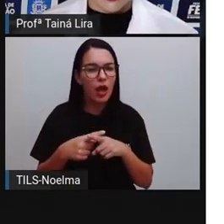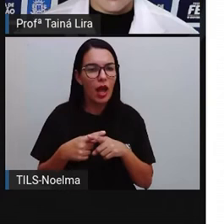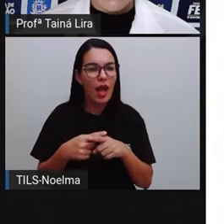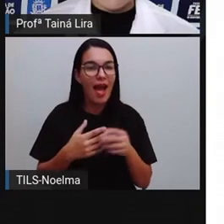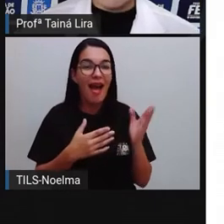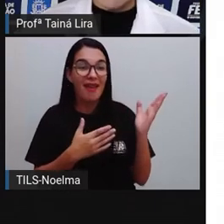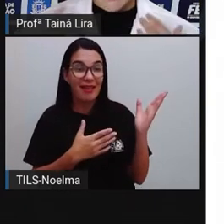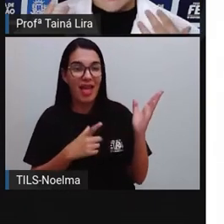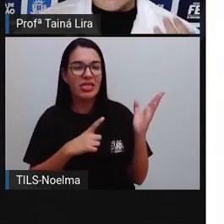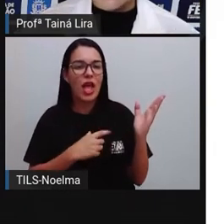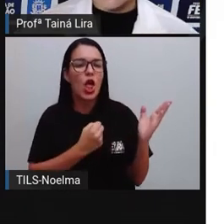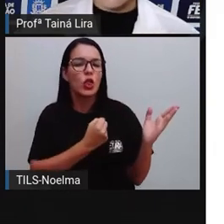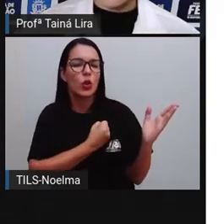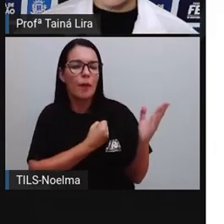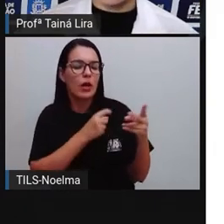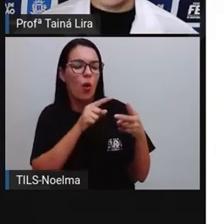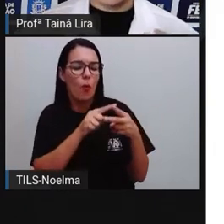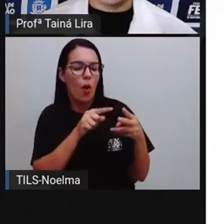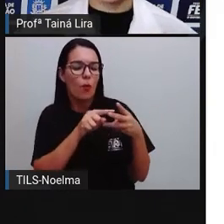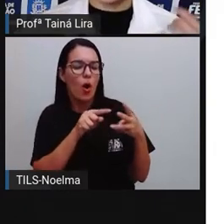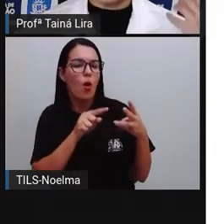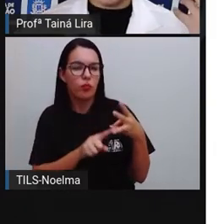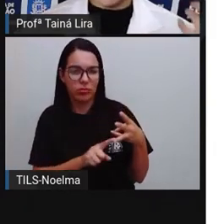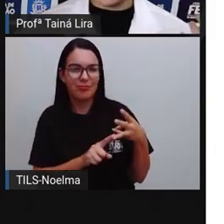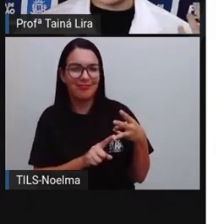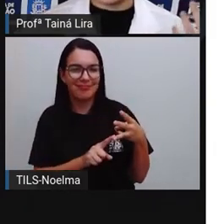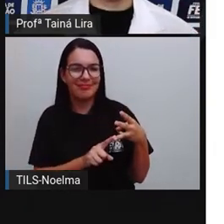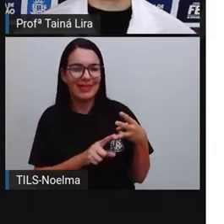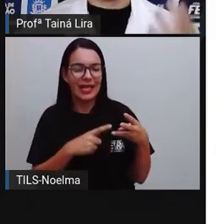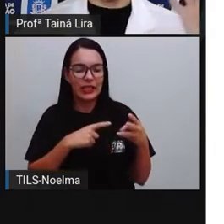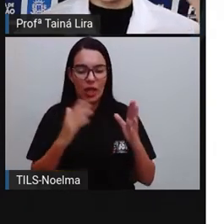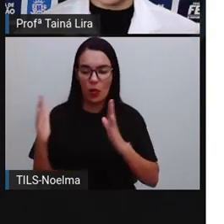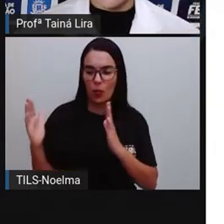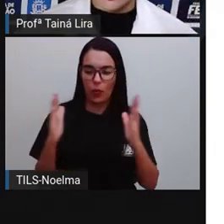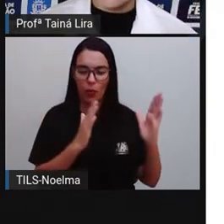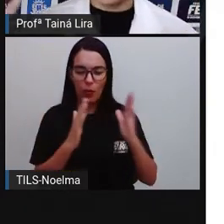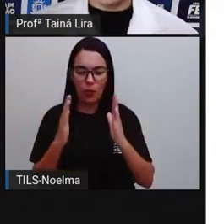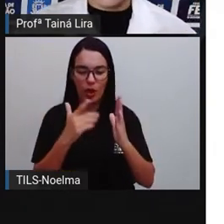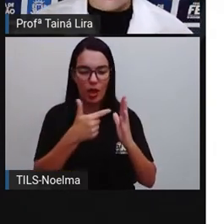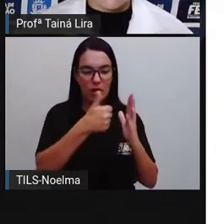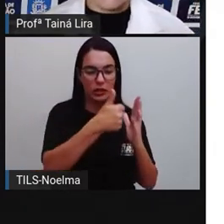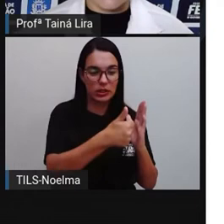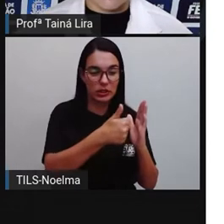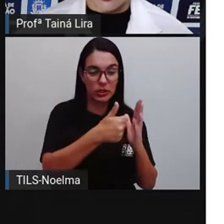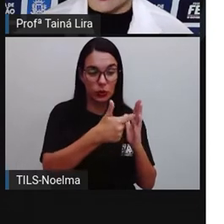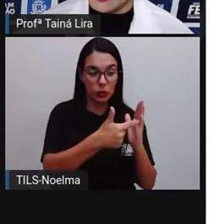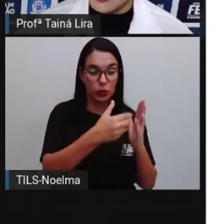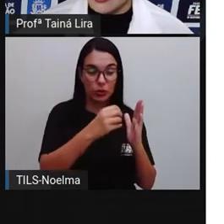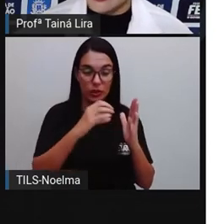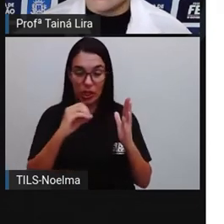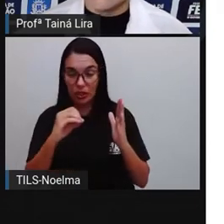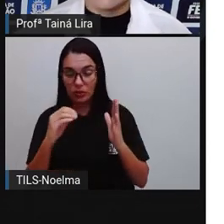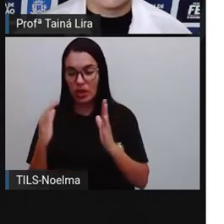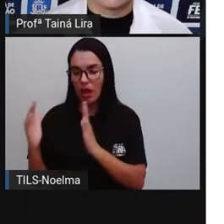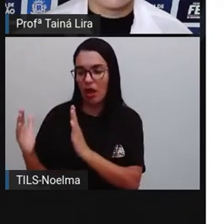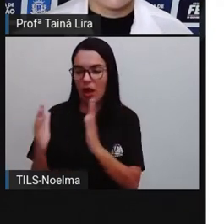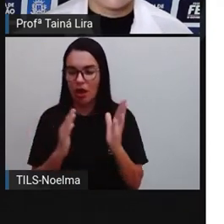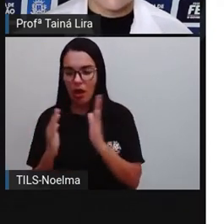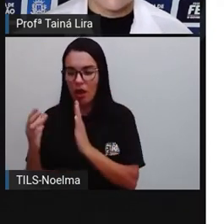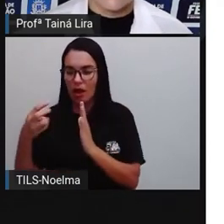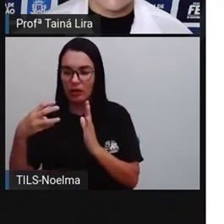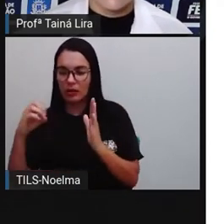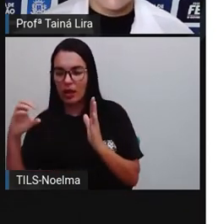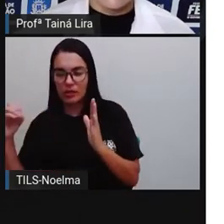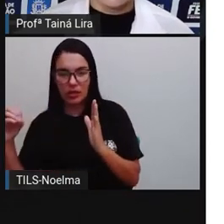sem Tá mas ou 297 ele fica entre os 200 e os 300 tá bom